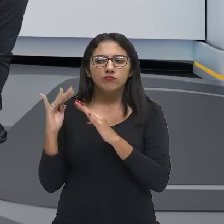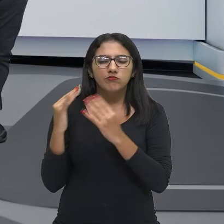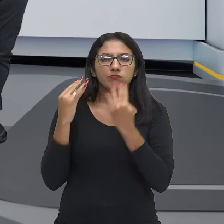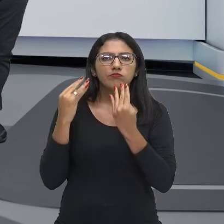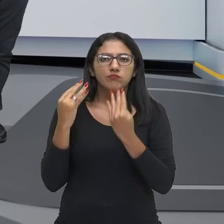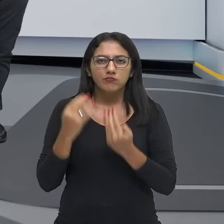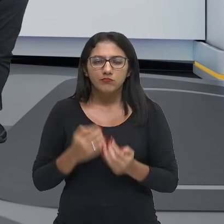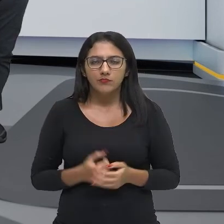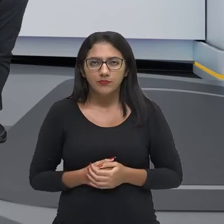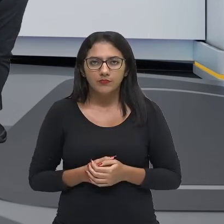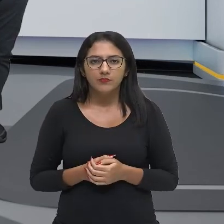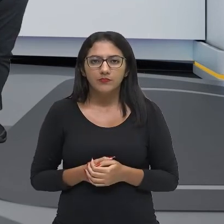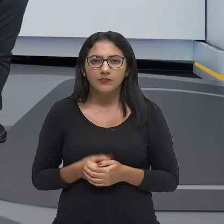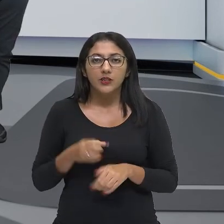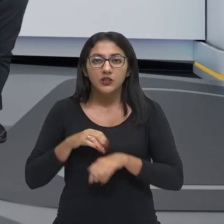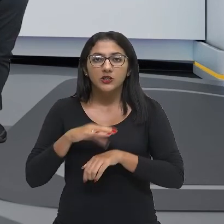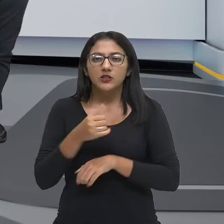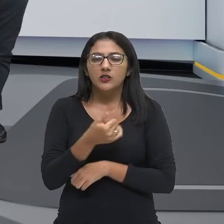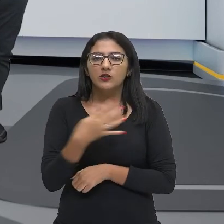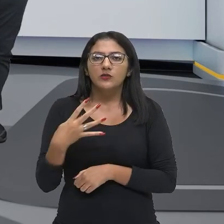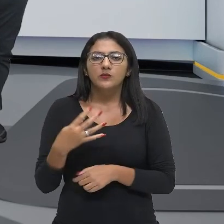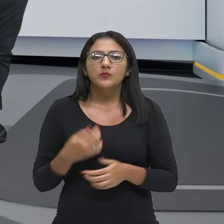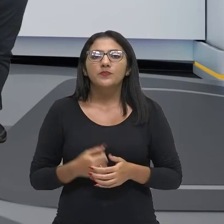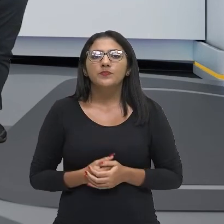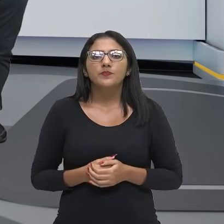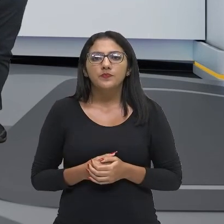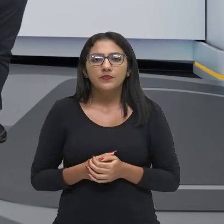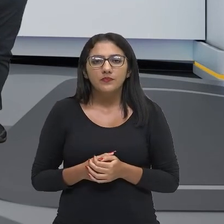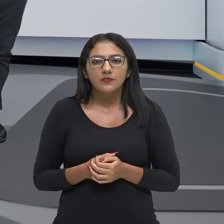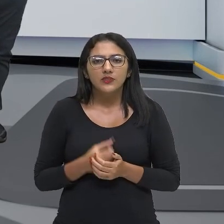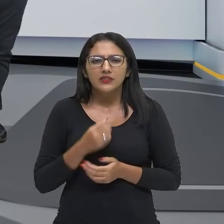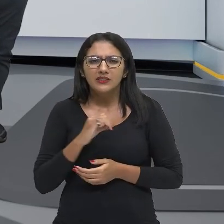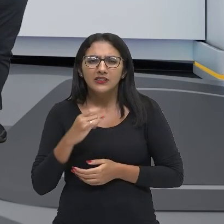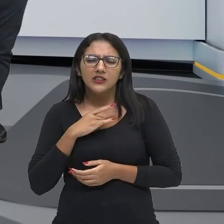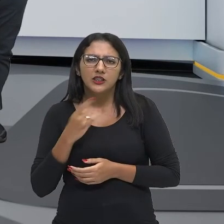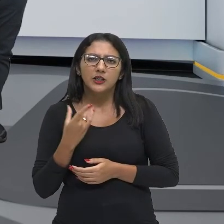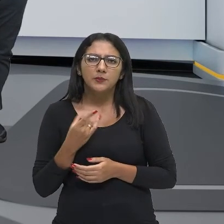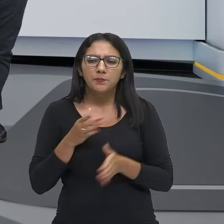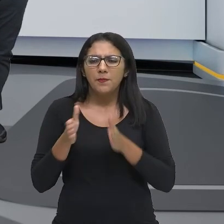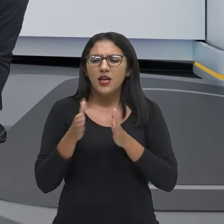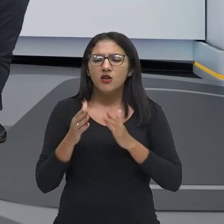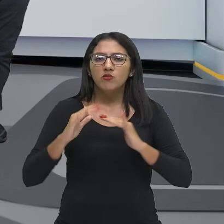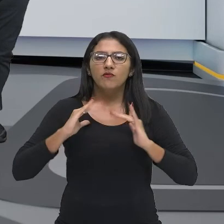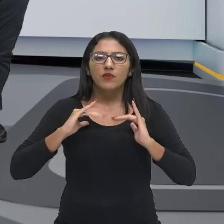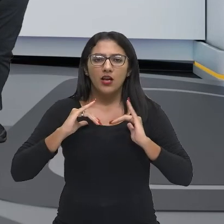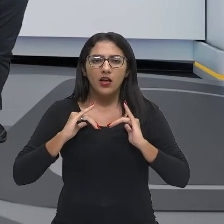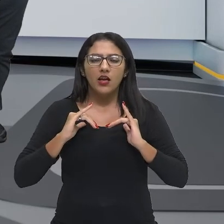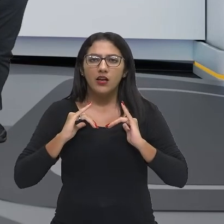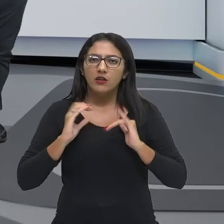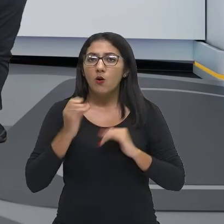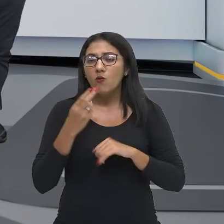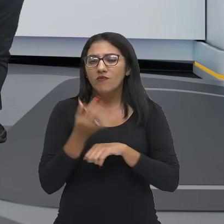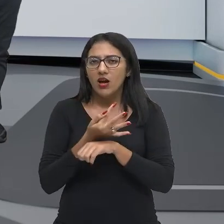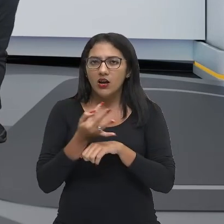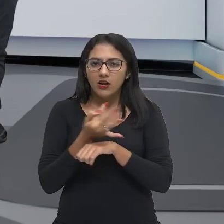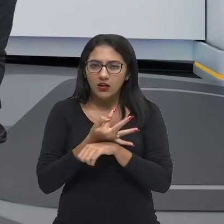desnecessárias. Vamos para a dica 14. Caso esteja em um período de férias, ou de feriados,